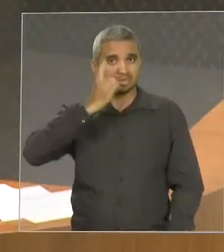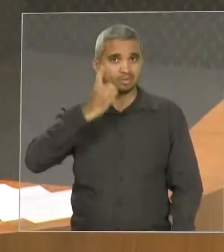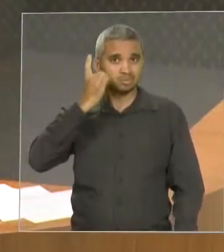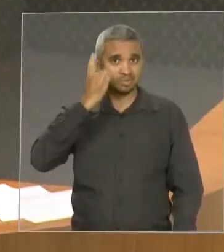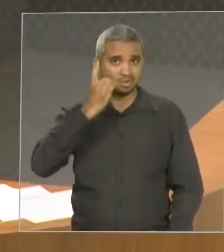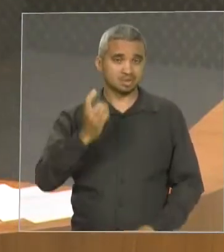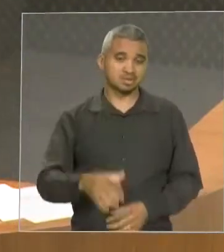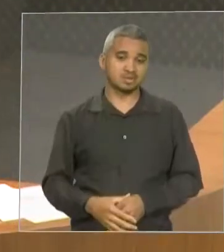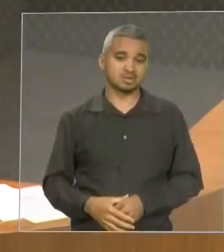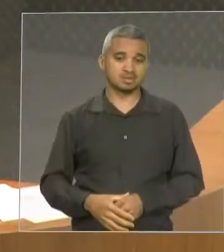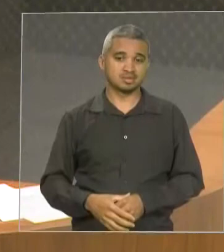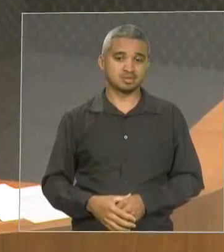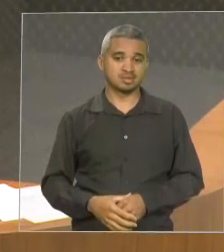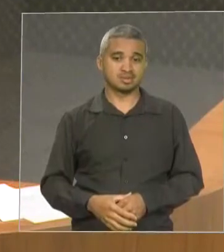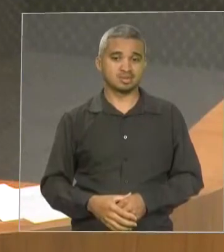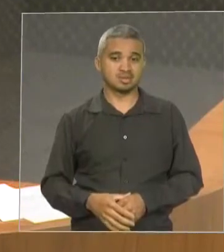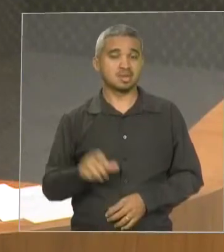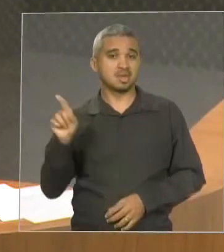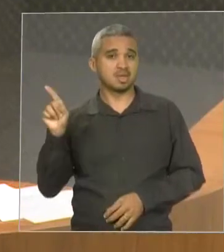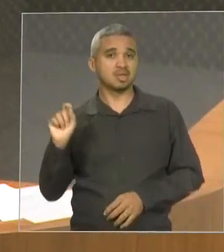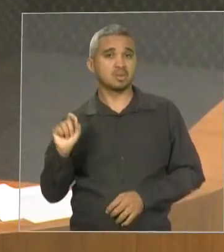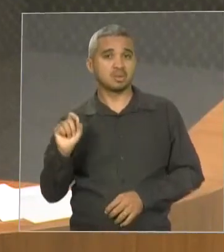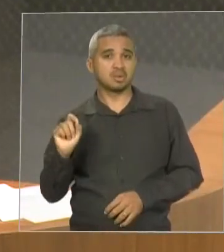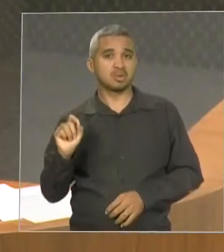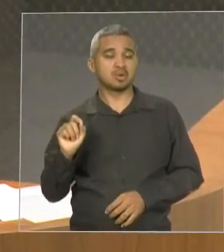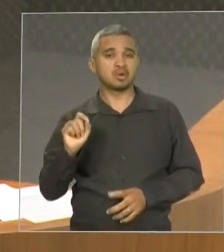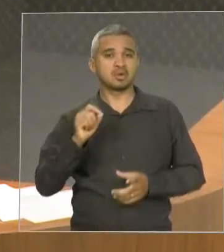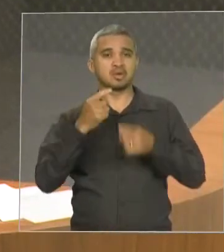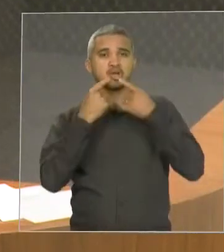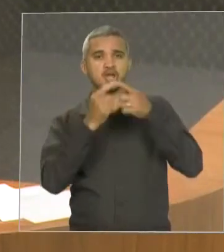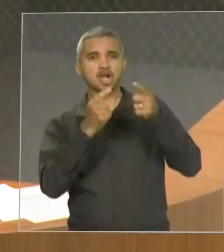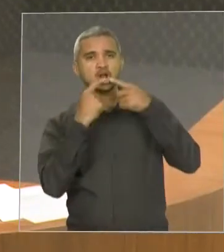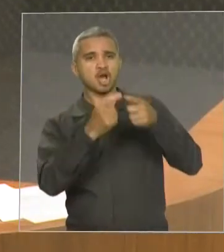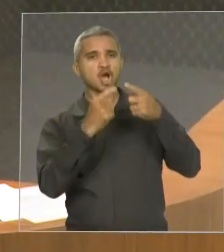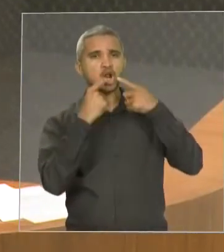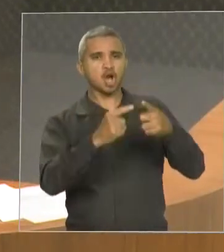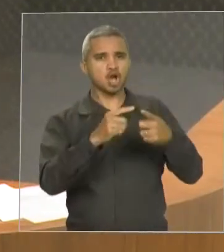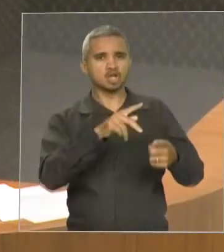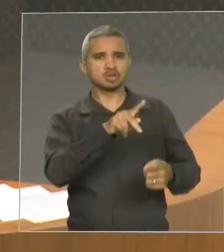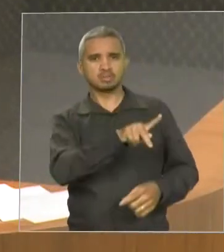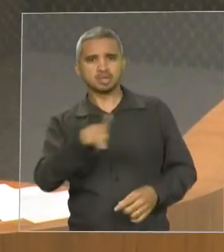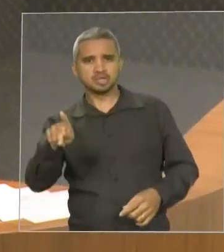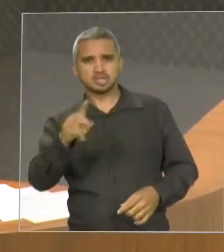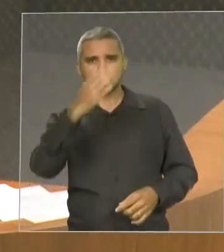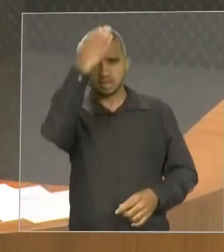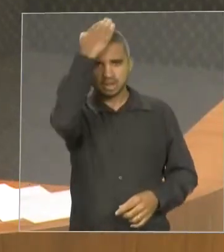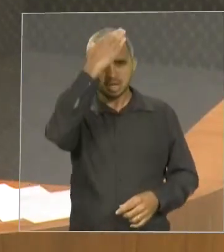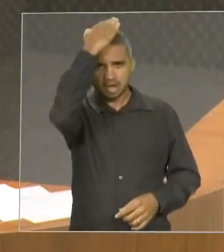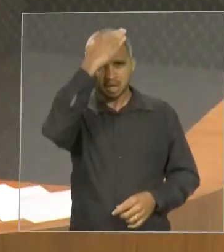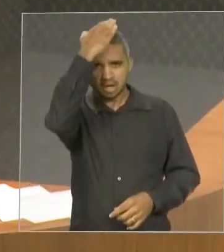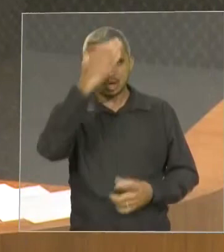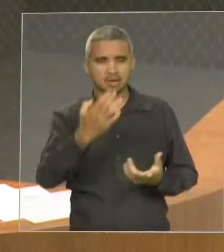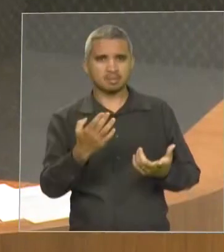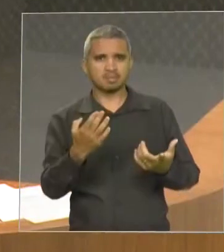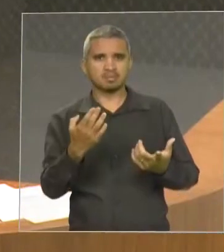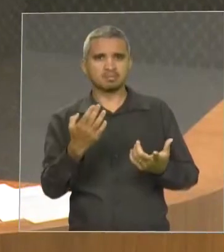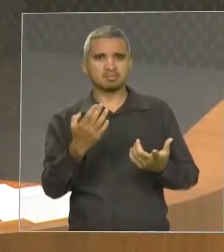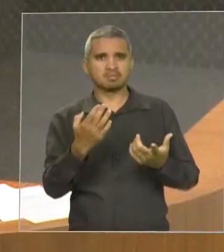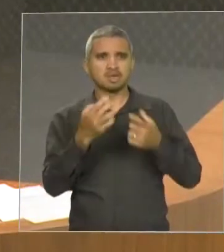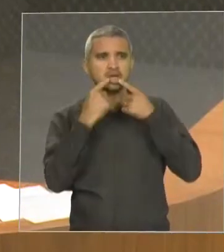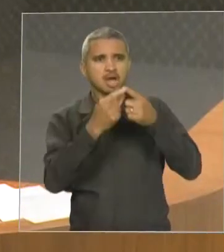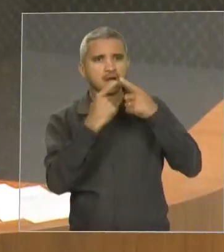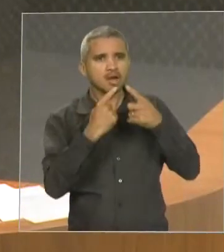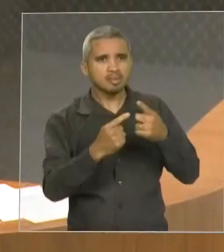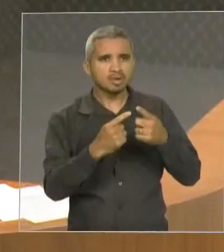fica aí desbravejando, o presidente Temer aumentando combustível, esquece que quem aumenta impostos é o governador dele,